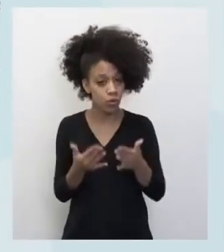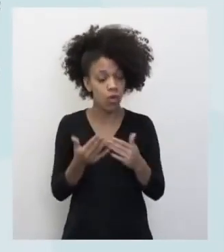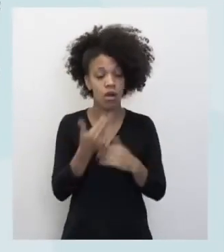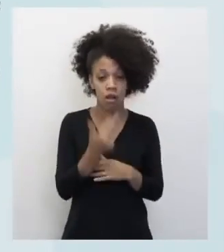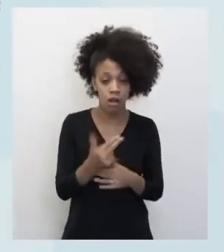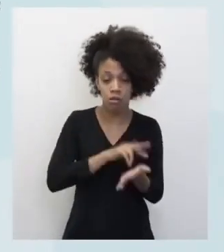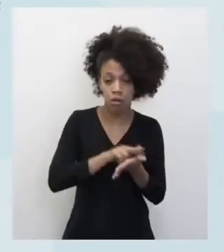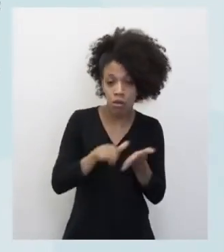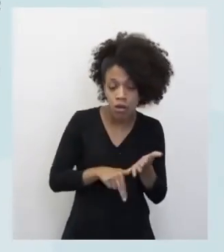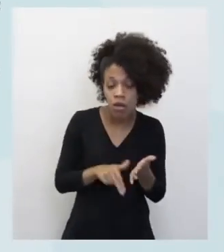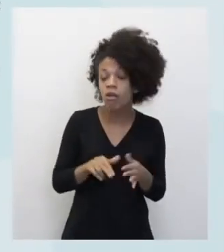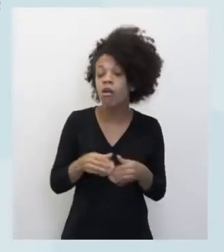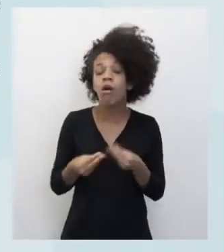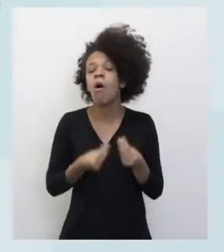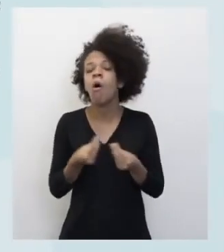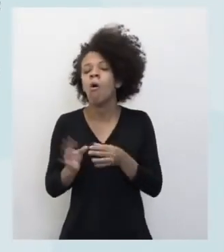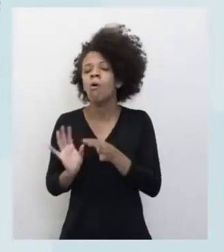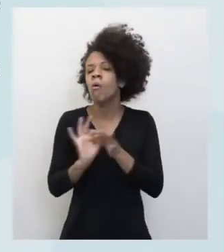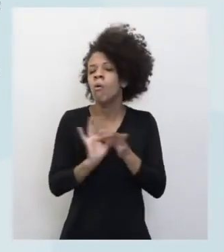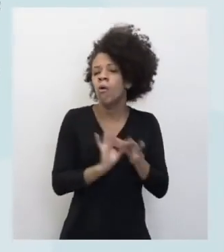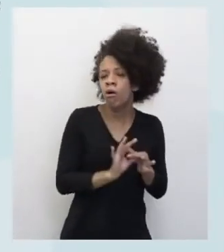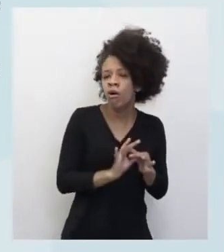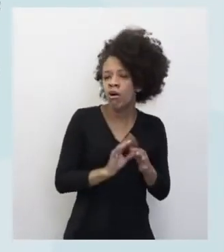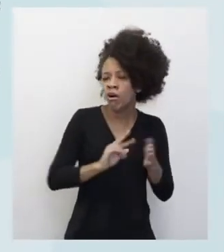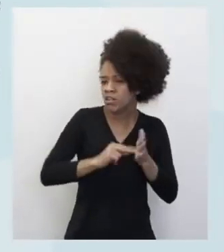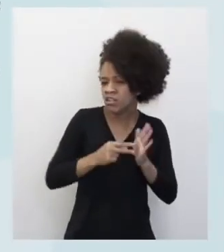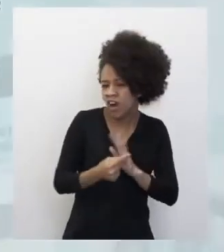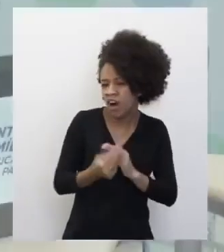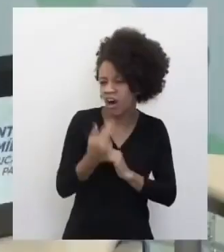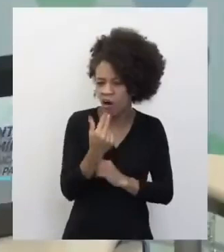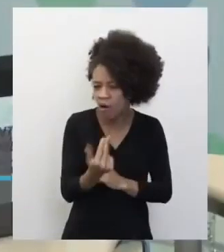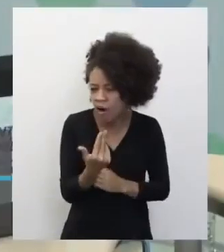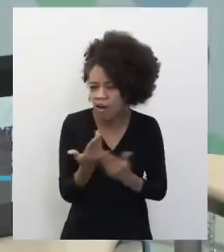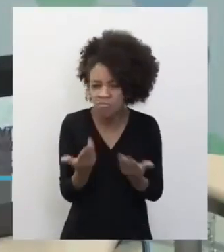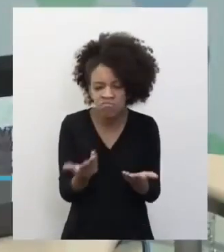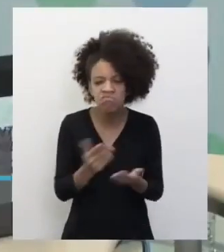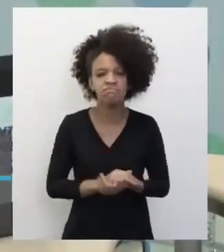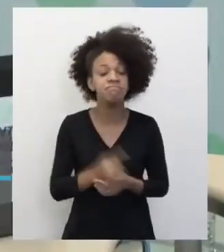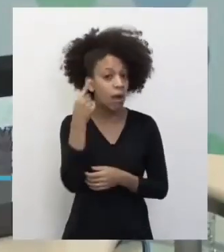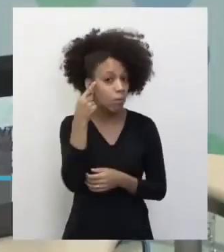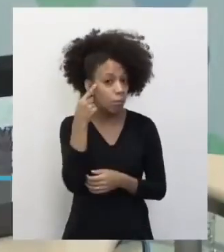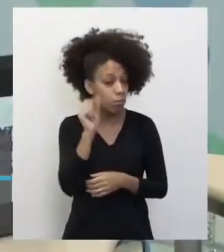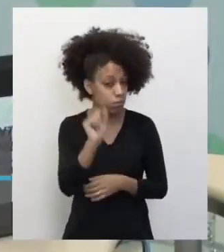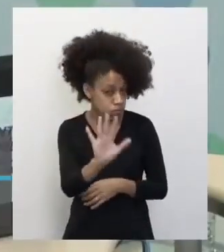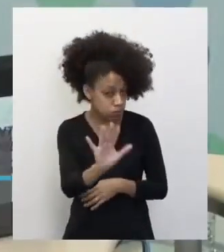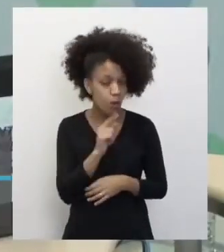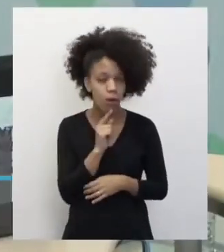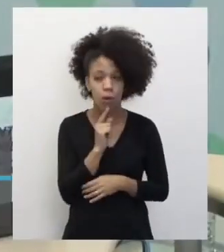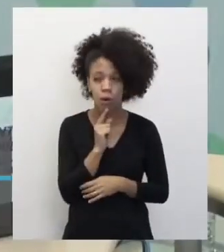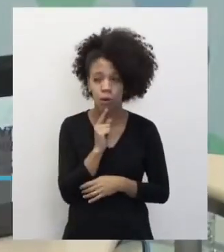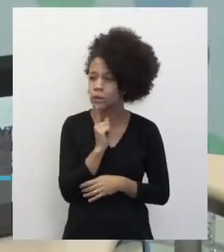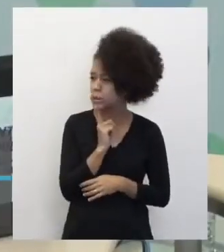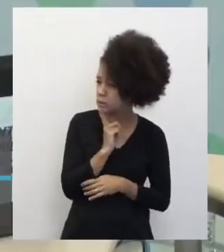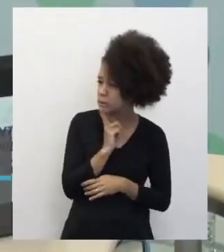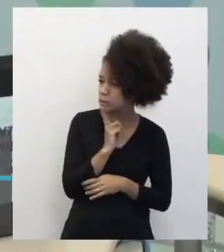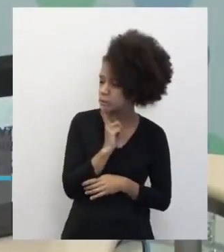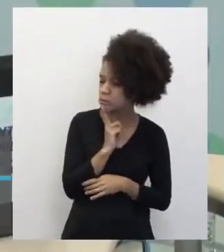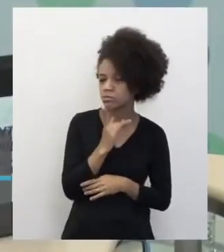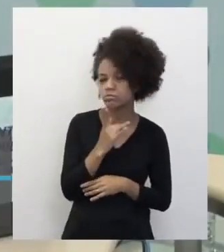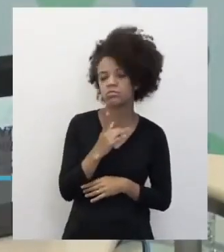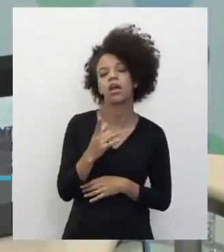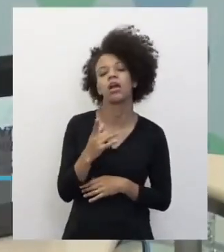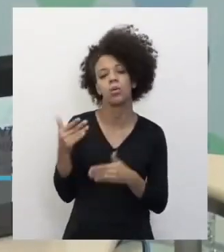ela é em preto e branco, que relação de sentido tem essas cores. Vamos lá, pensando um pouco nisso, agora pode deixar o slide